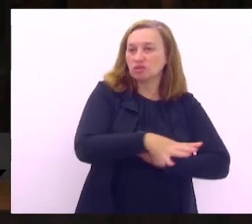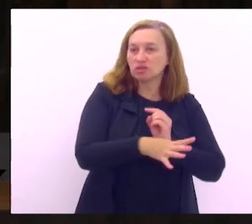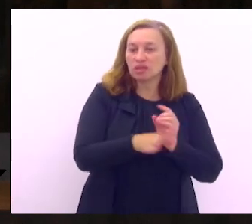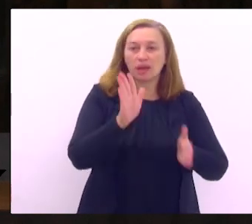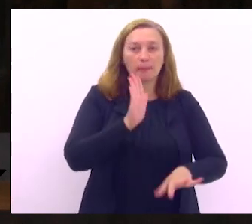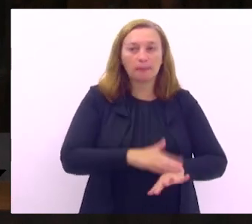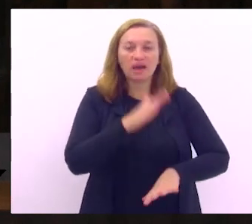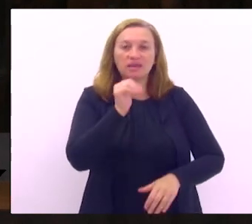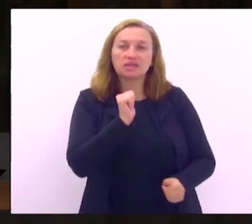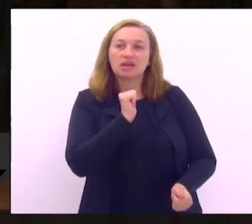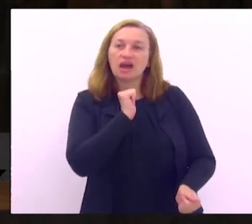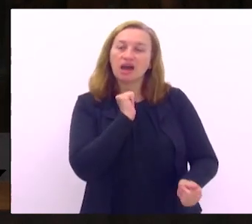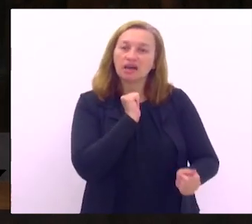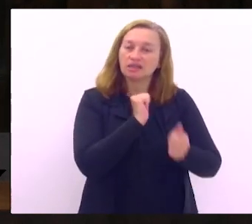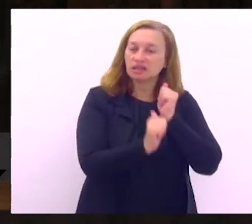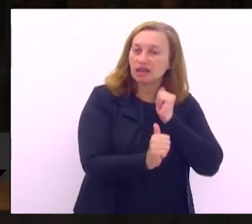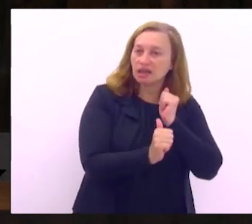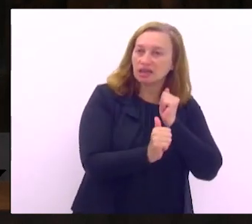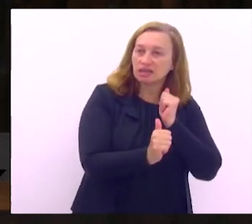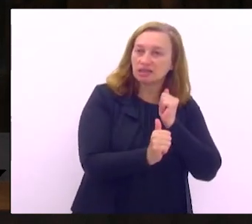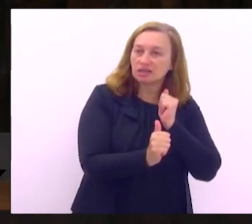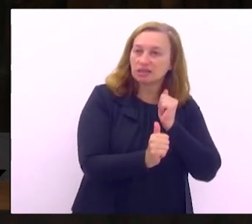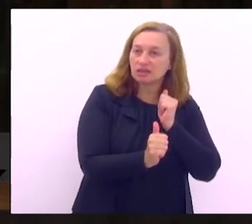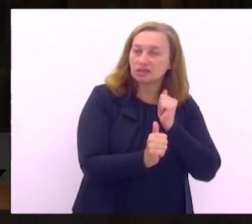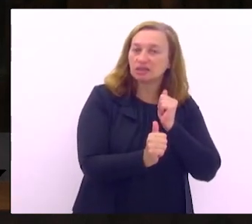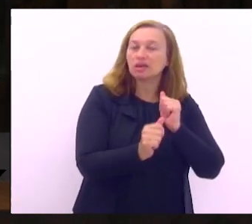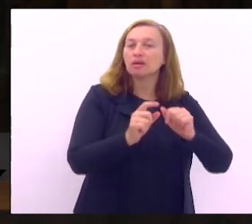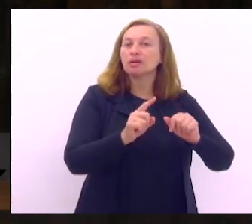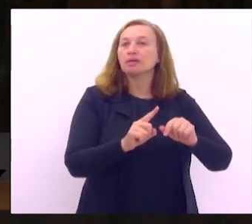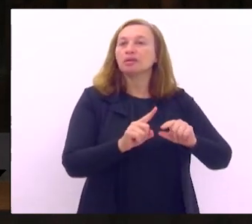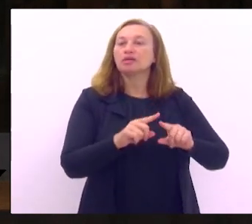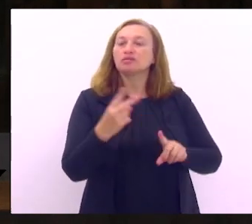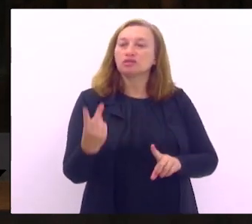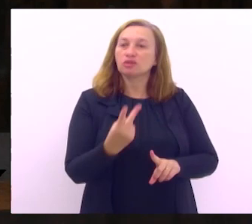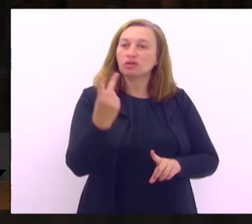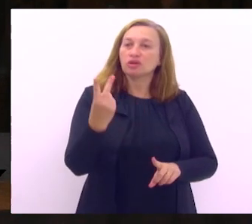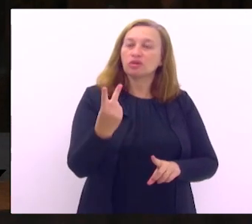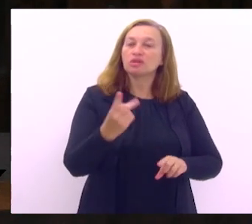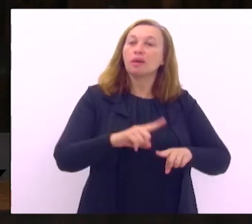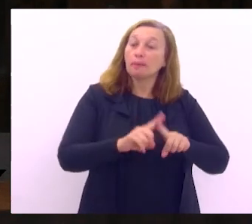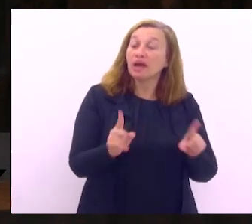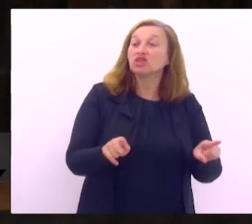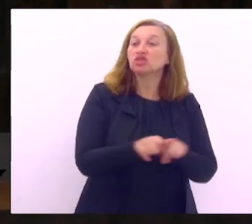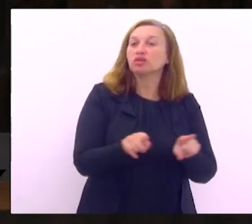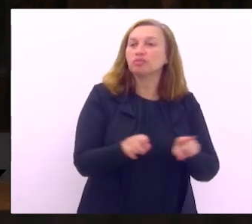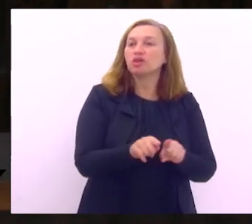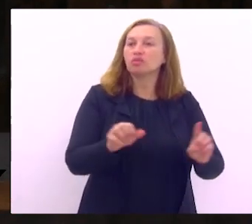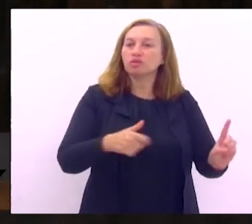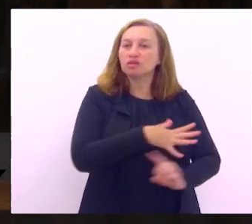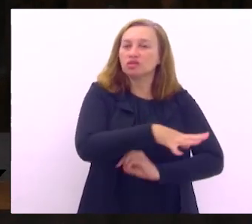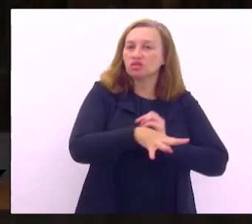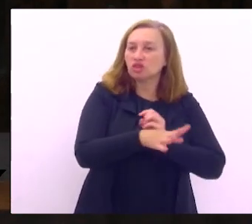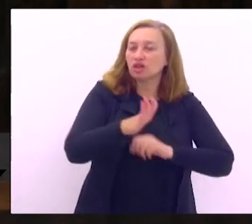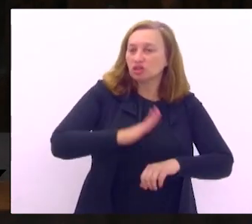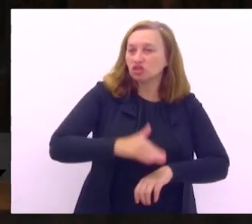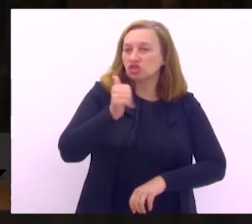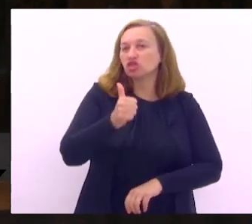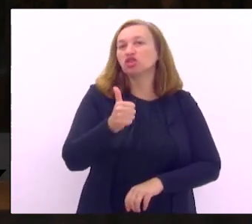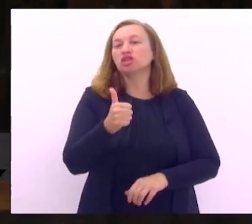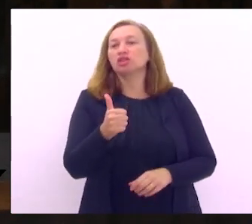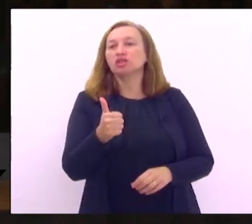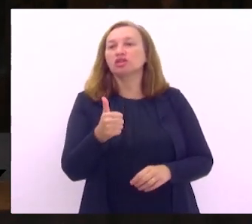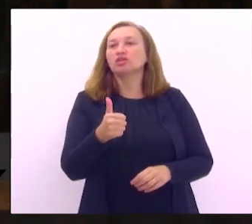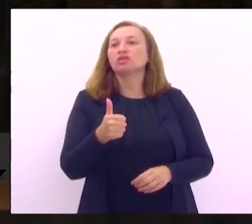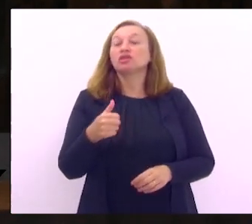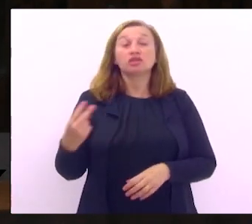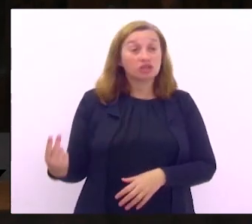atlética, mais vitoriosa no campo esportivo, mas fundamentalmente uma sociedade mais digna e uma sociedade de